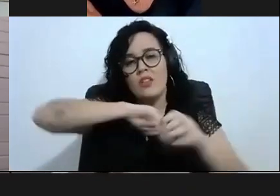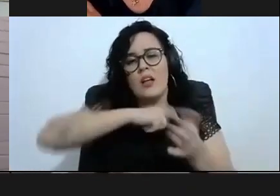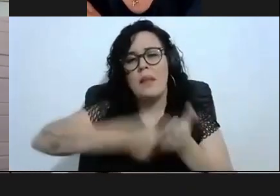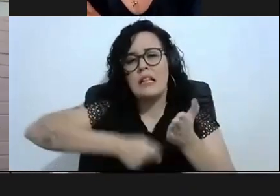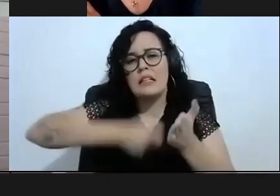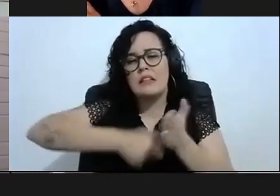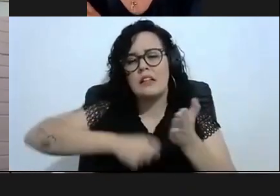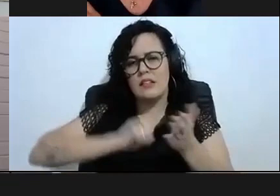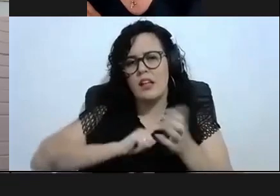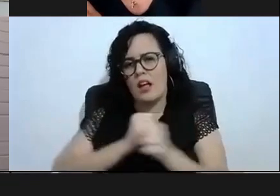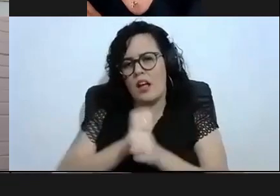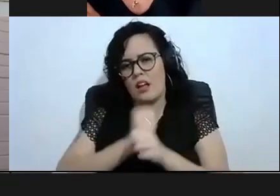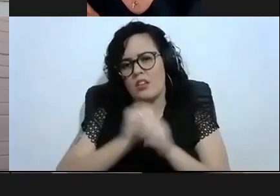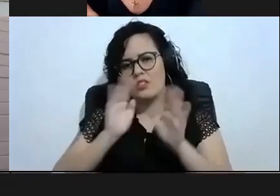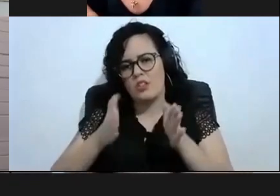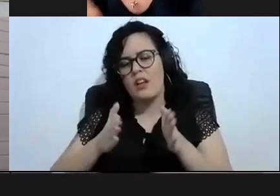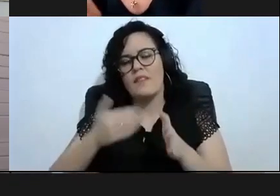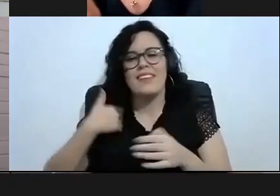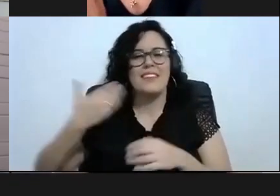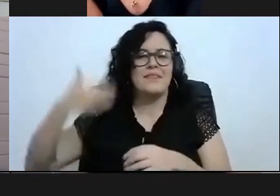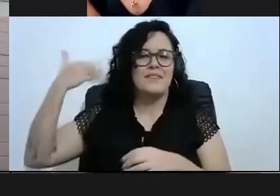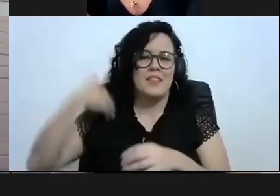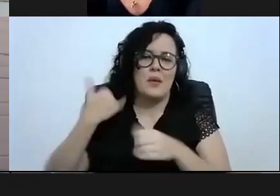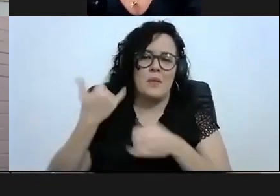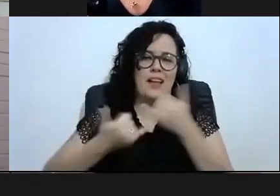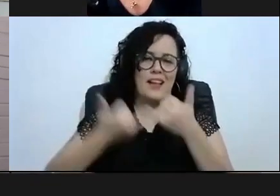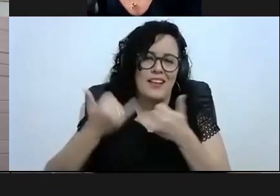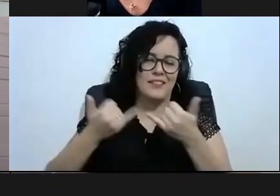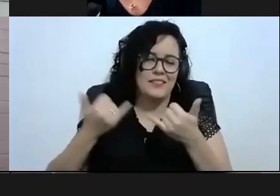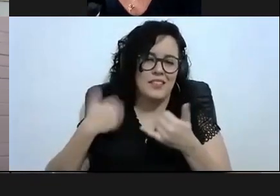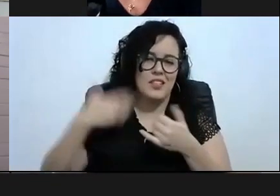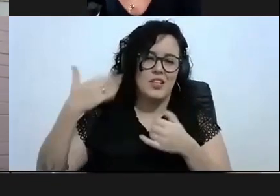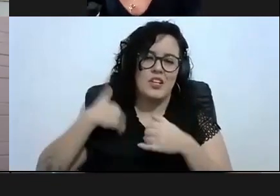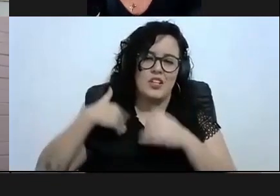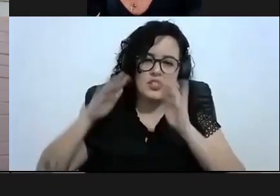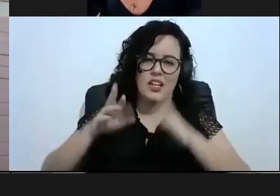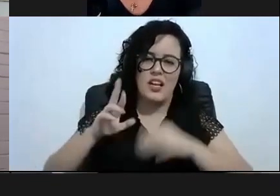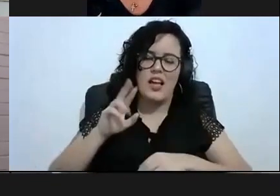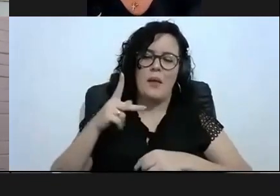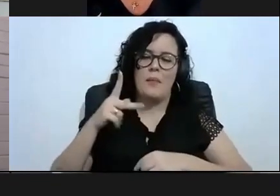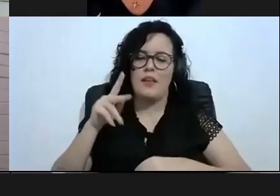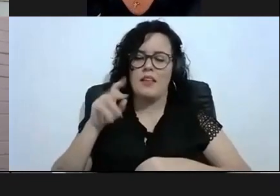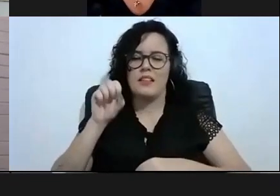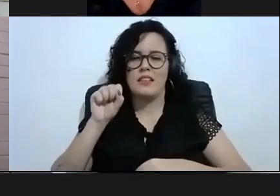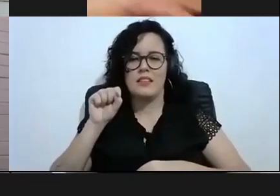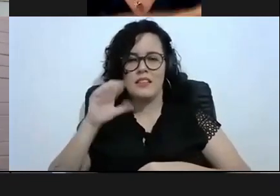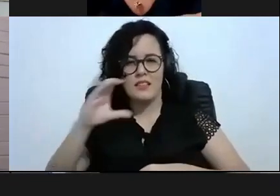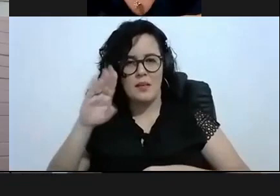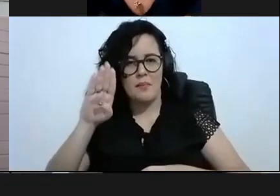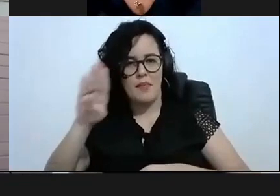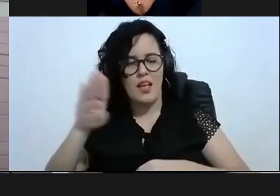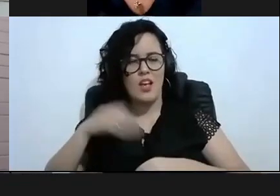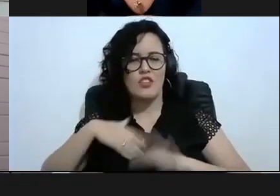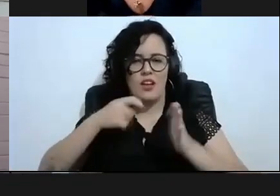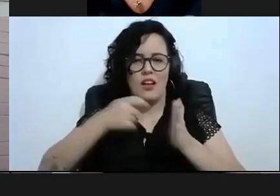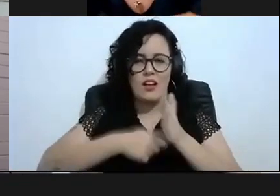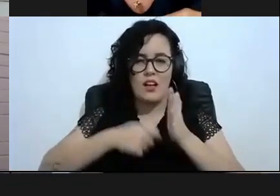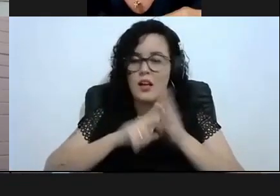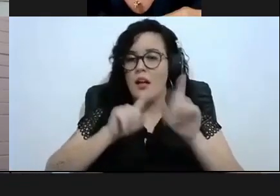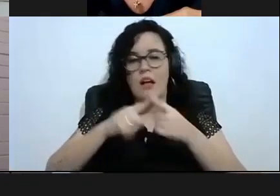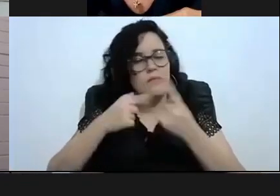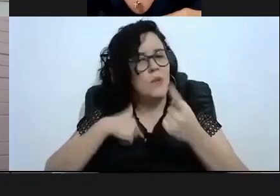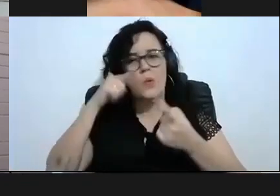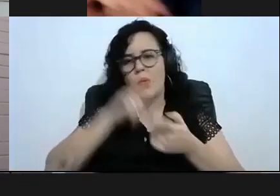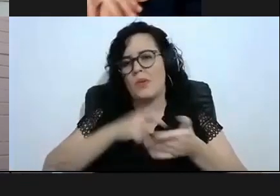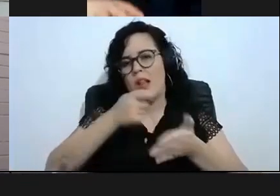uns anos, aliás, assim, que eu já dizia, eu brincava, porque eu fui militante, eu fui do MR8, fui do PCB, mas depois, assim, eu não dava mais conta da militância